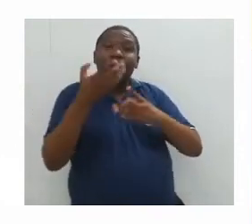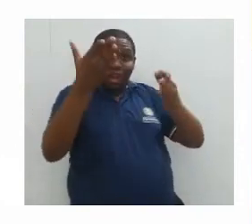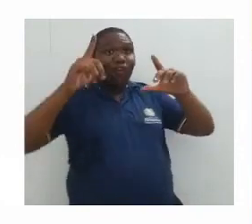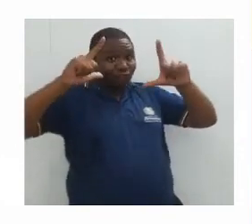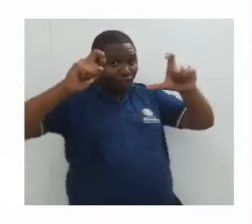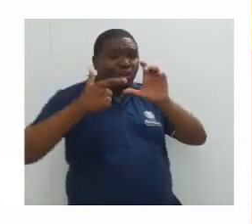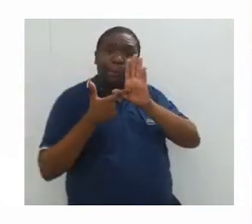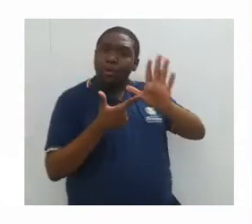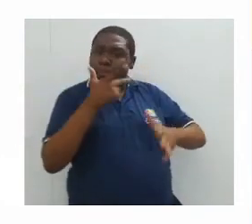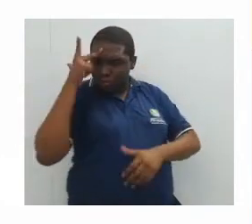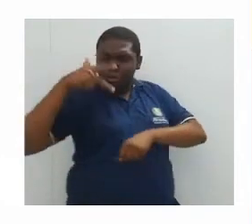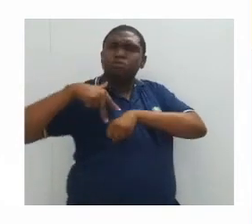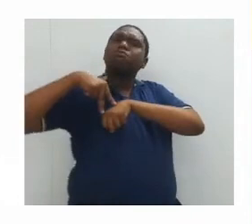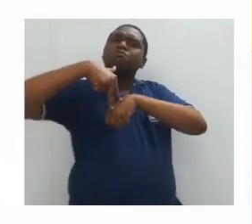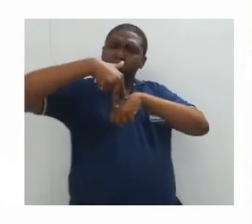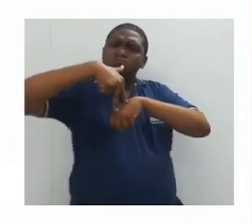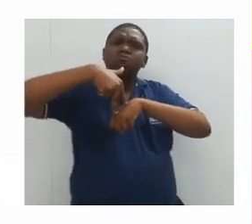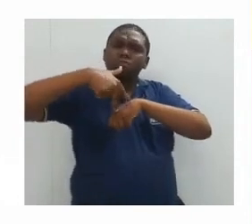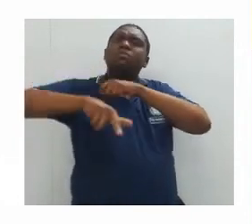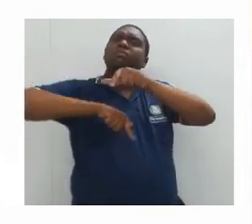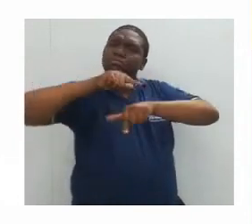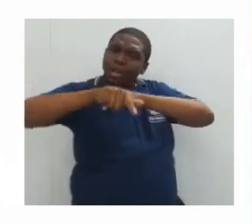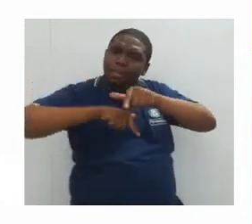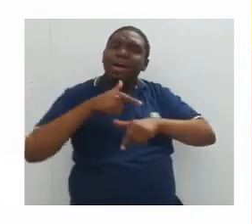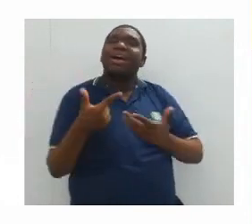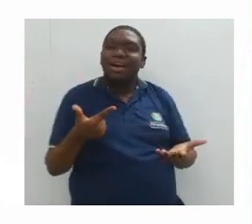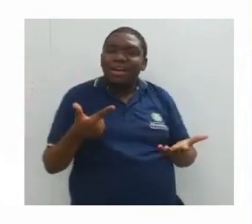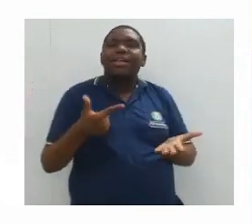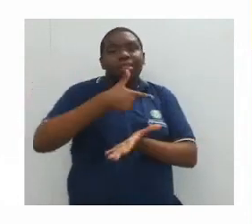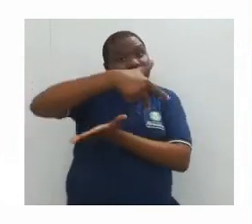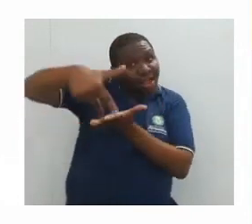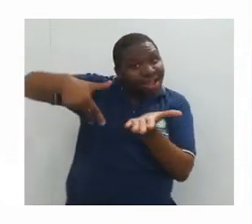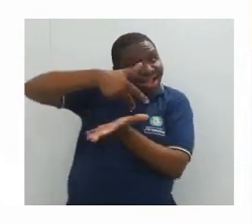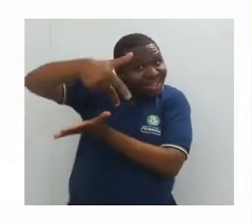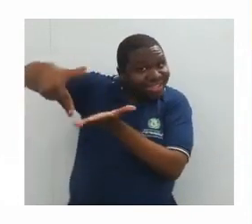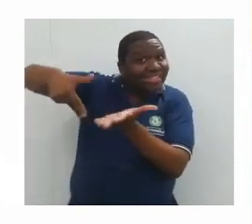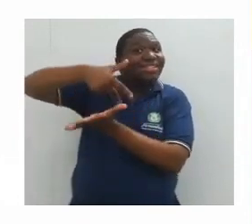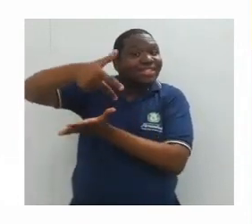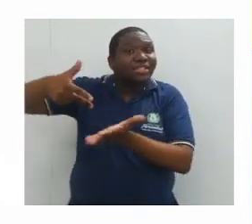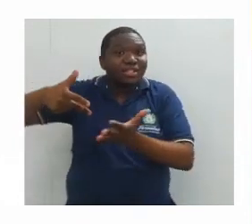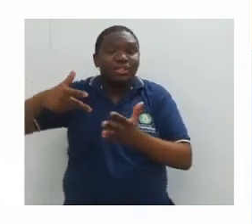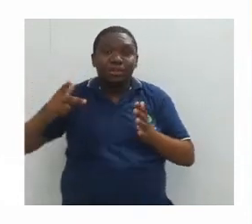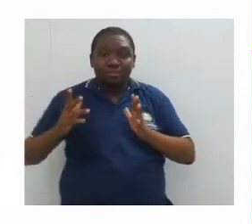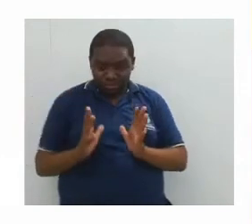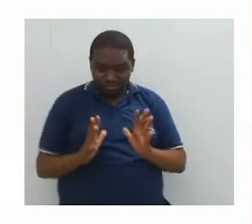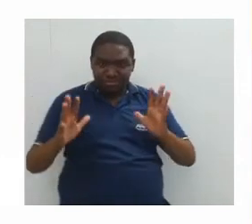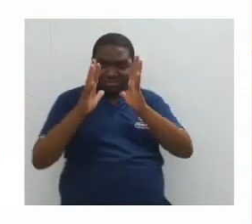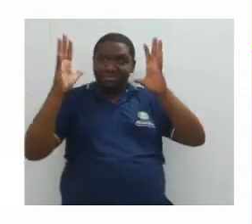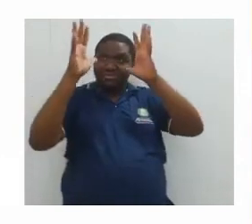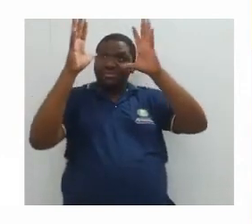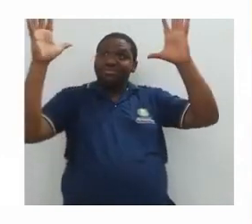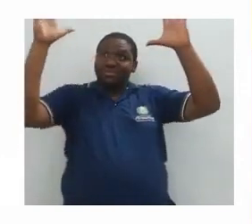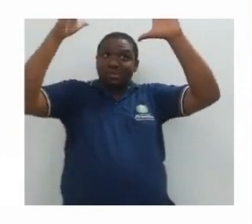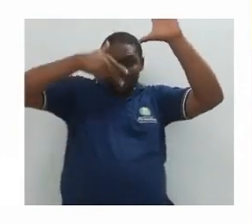mostra a resistência de senhorinhas que trabalham aí com o coco. Observe que elas dançam até em volta do coqueiro, né?